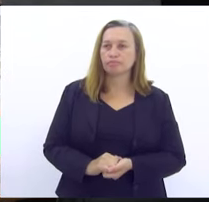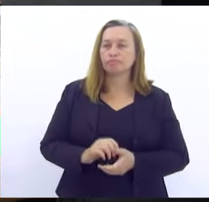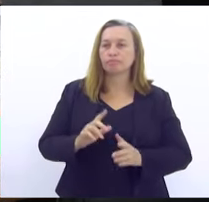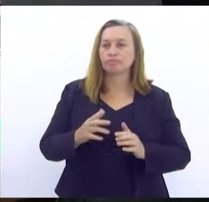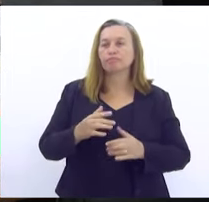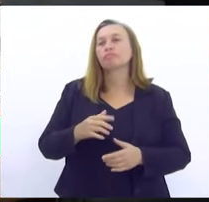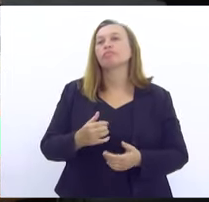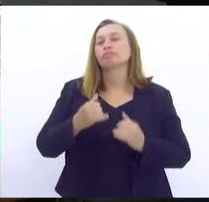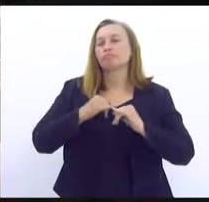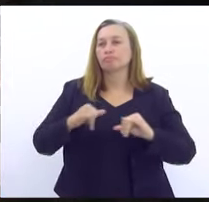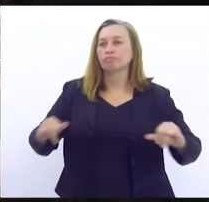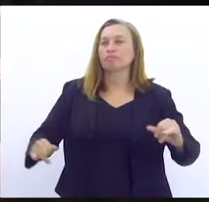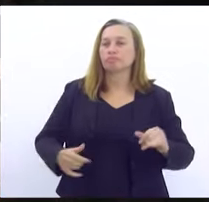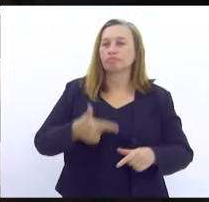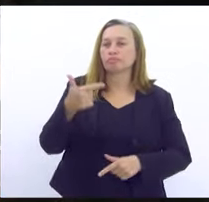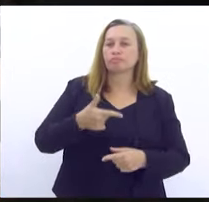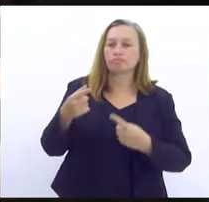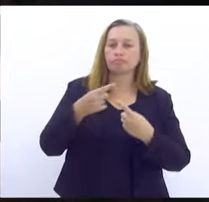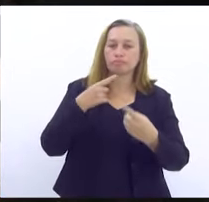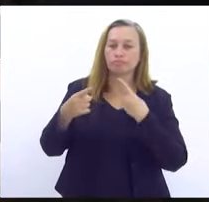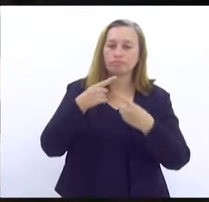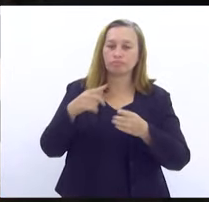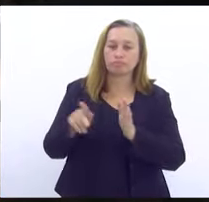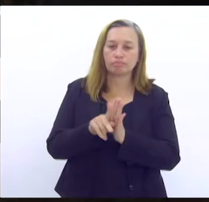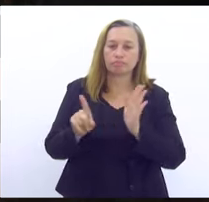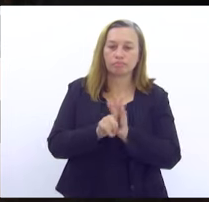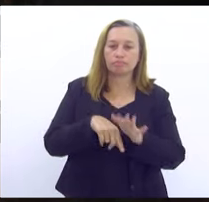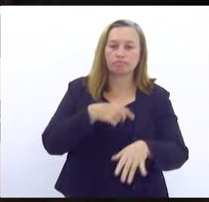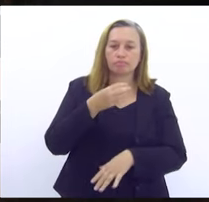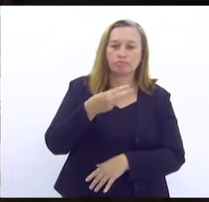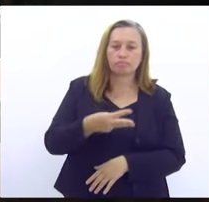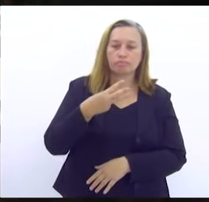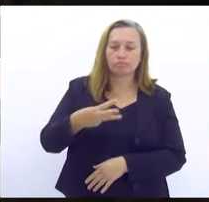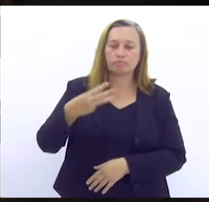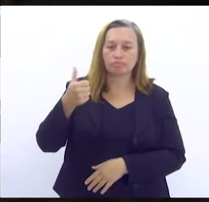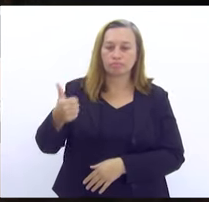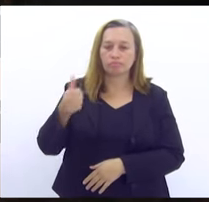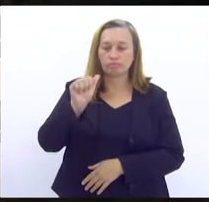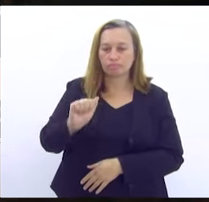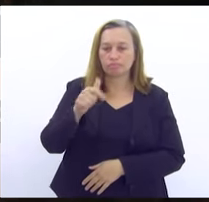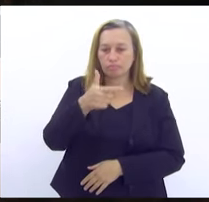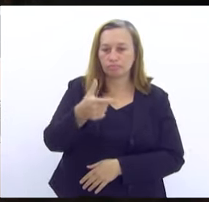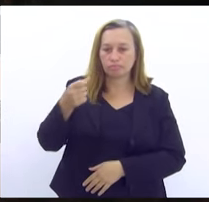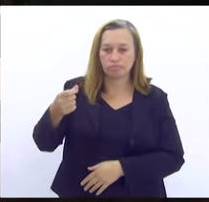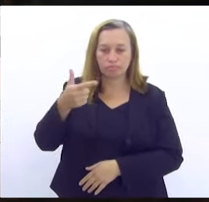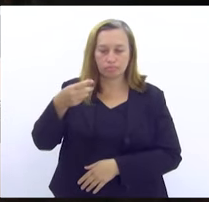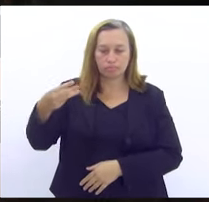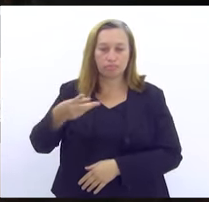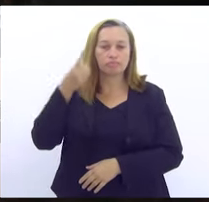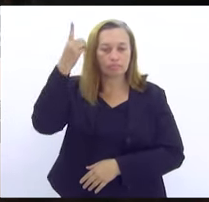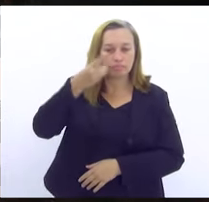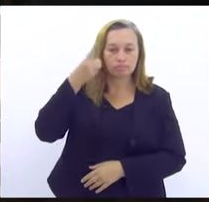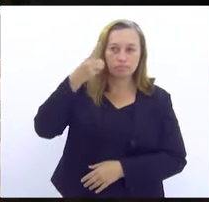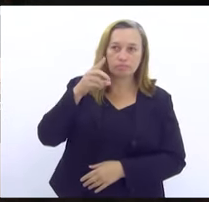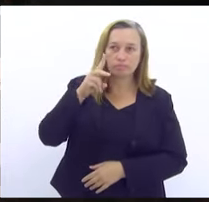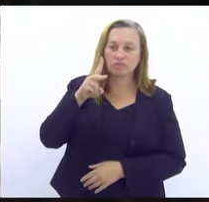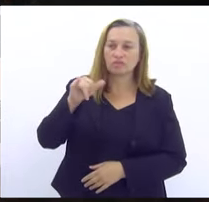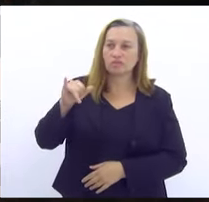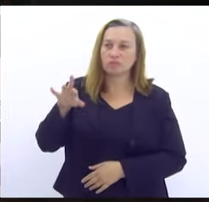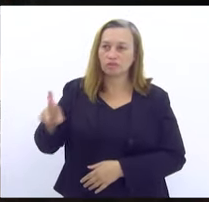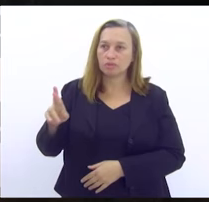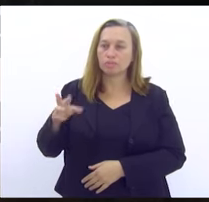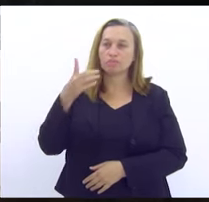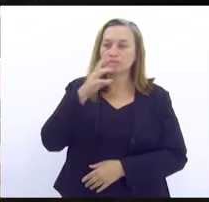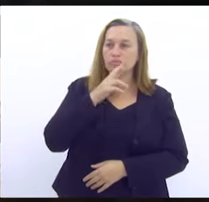Anuncio, em segunda discussão, redação do vencido, projeto de lei número 331-A, de 23, de autoria dos deputados Vitor Júnior, Rodrigo